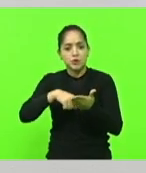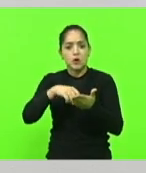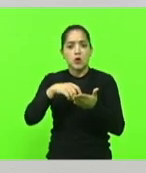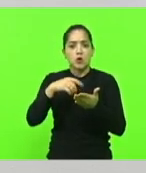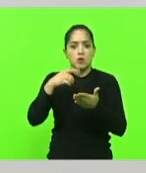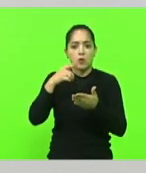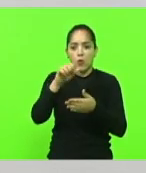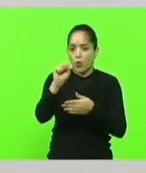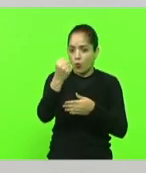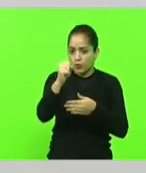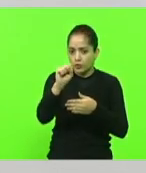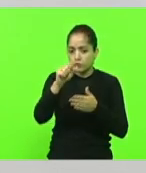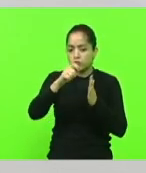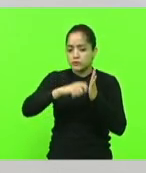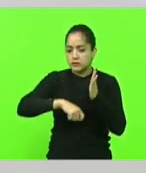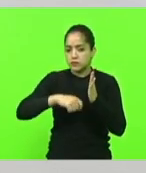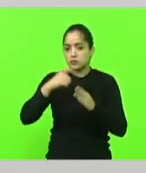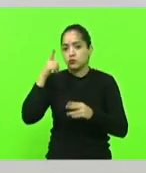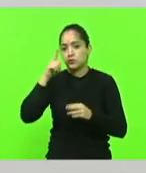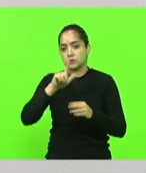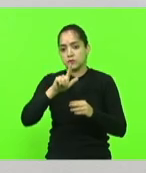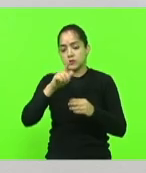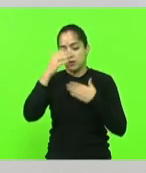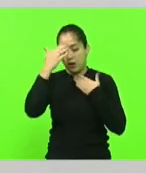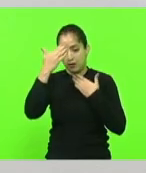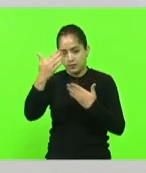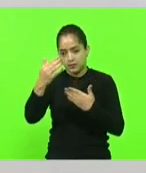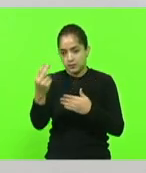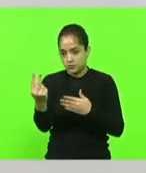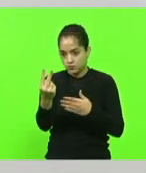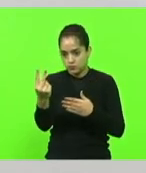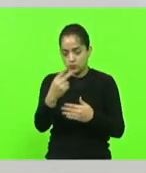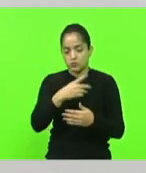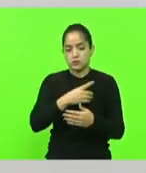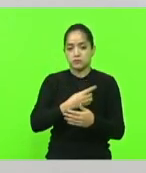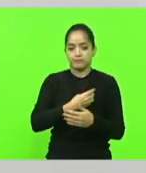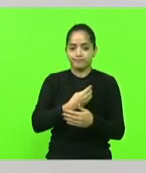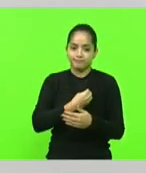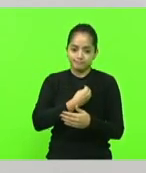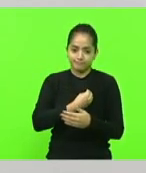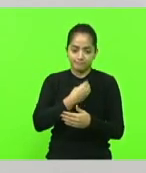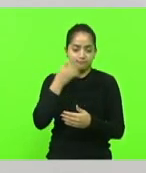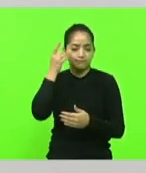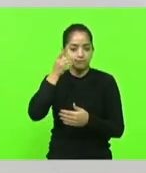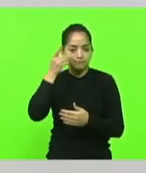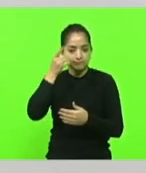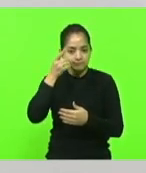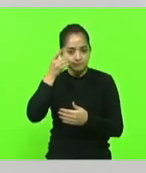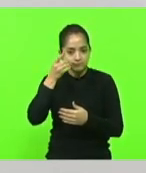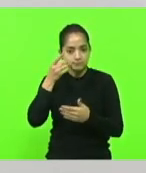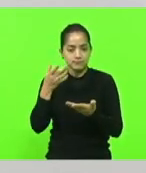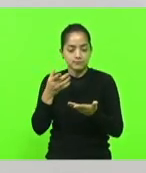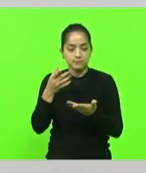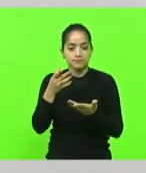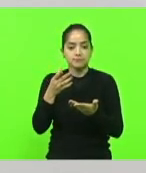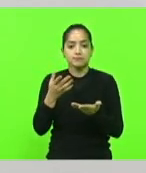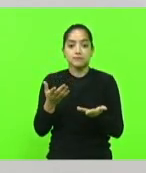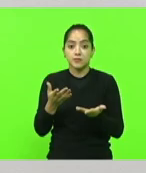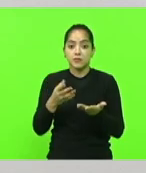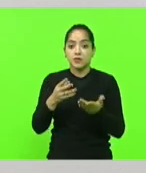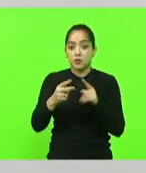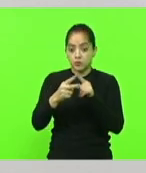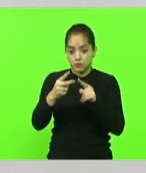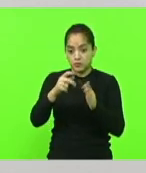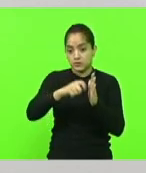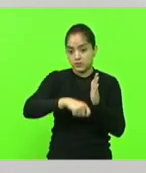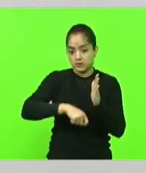já. Agradeço os 2 deputados que estão aqui presentes aqui hoje, né, na sessão, presencialmente, os 2 assinaram, mas